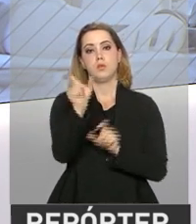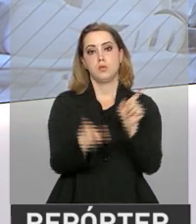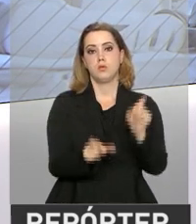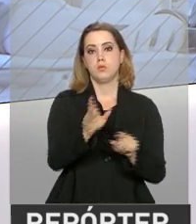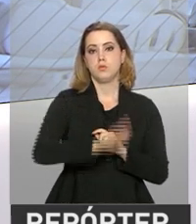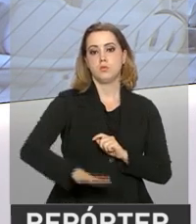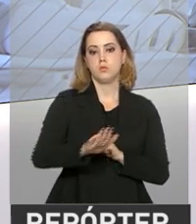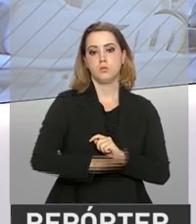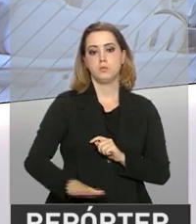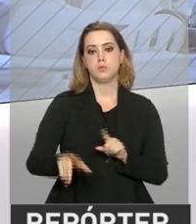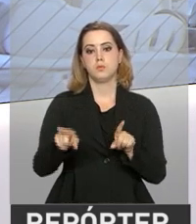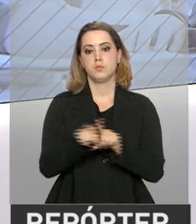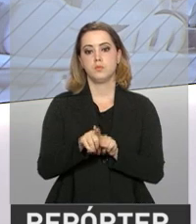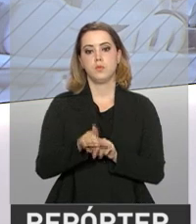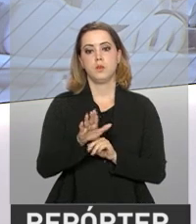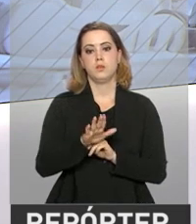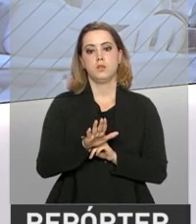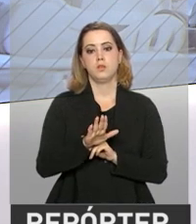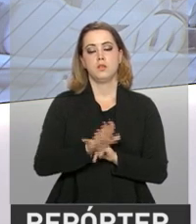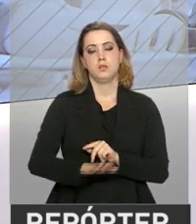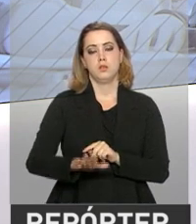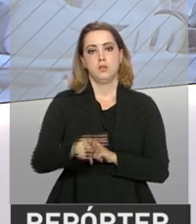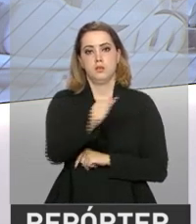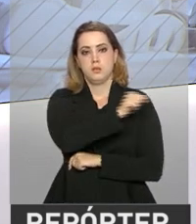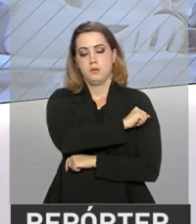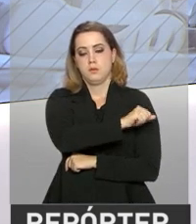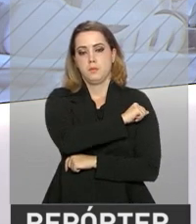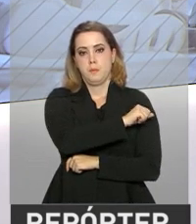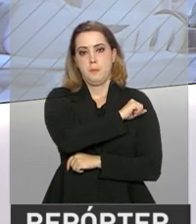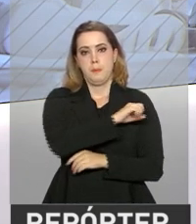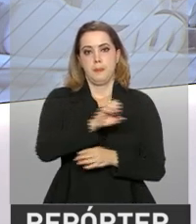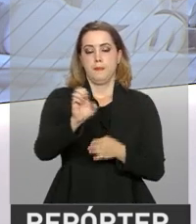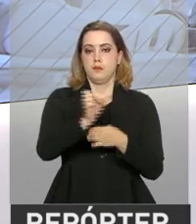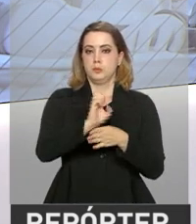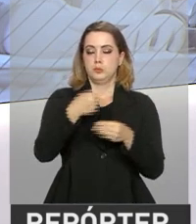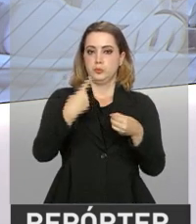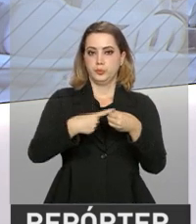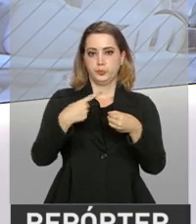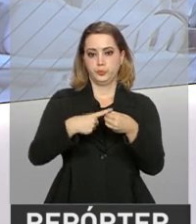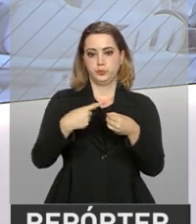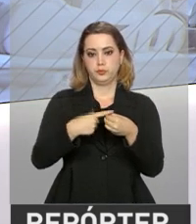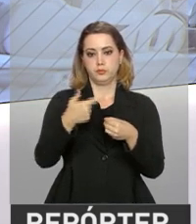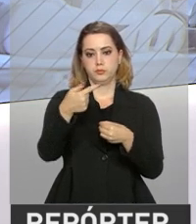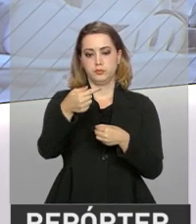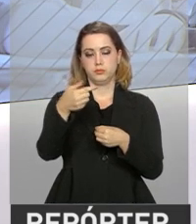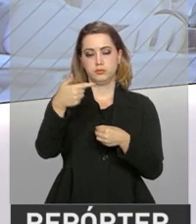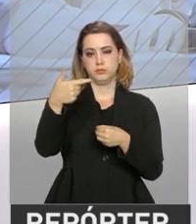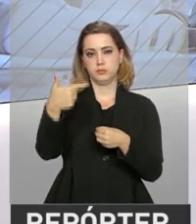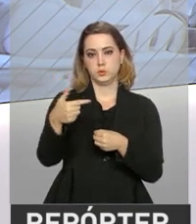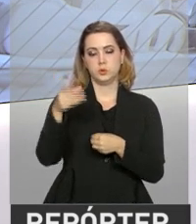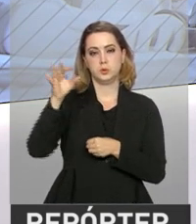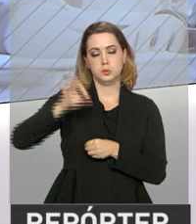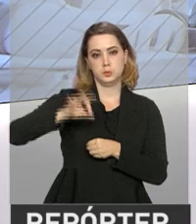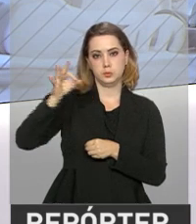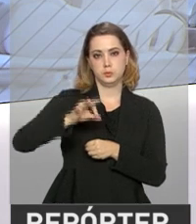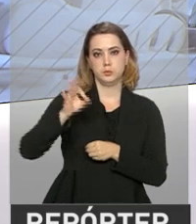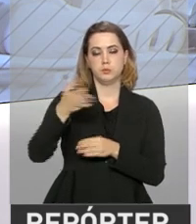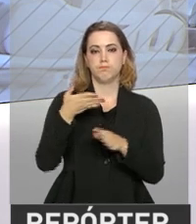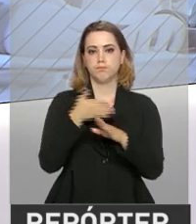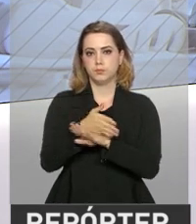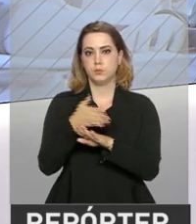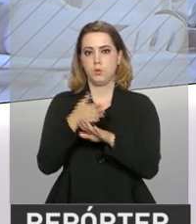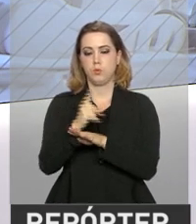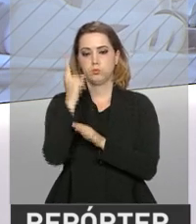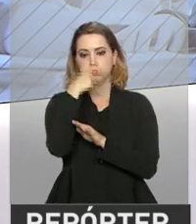na pré-escola alunos matriculados nas redes Municipal e estadual e desse Total 72 por desses alunos frequentam o